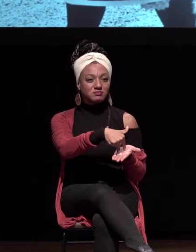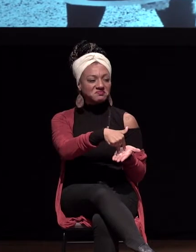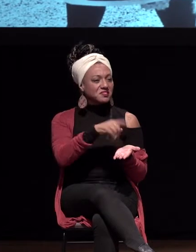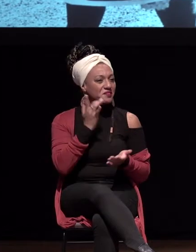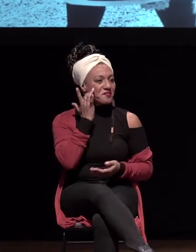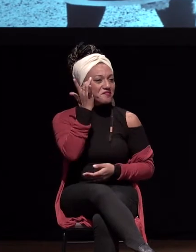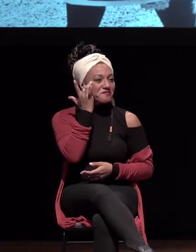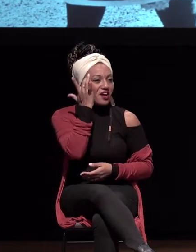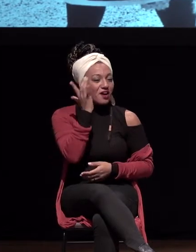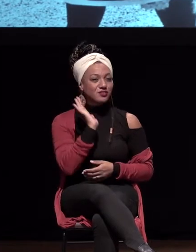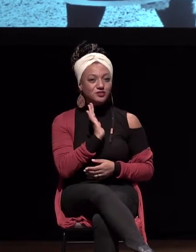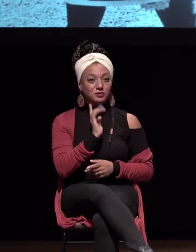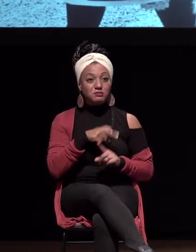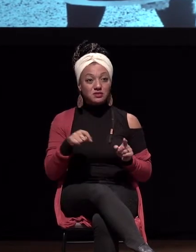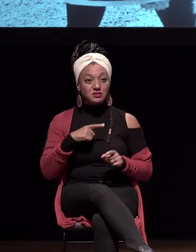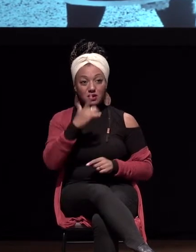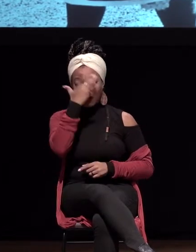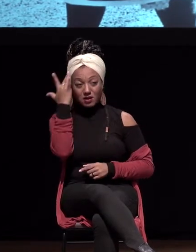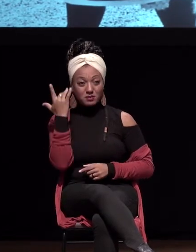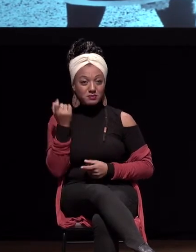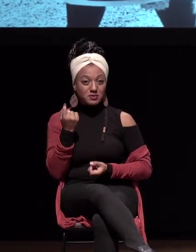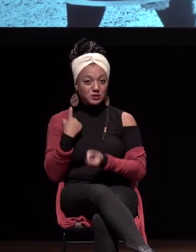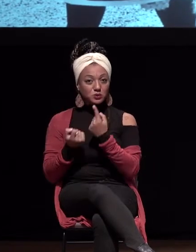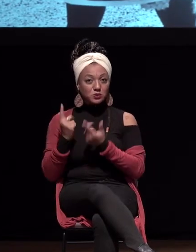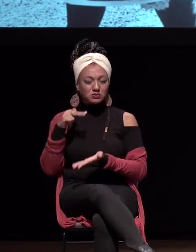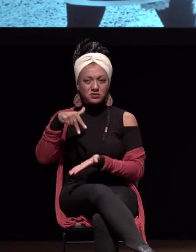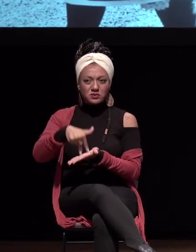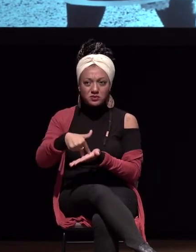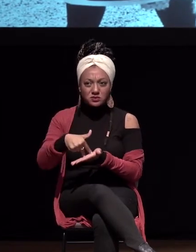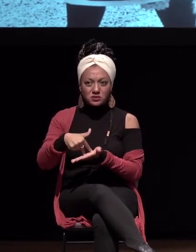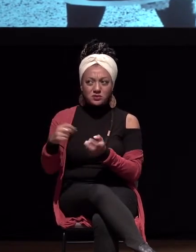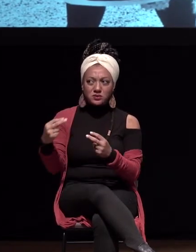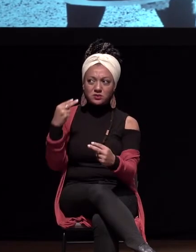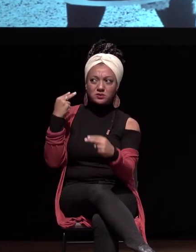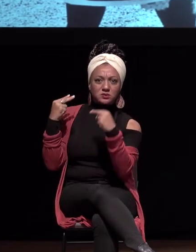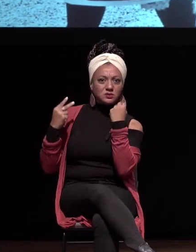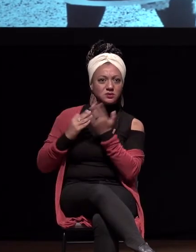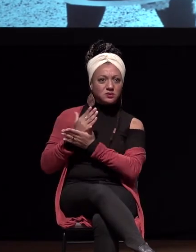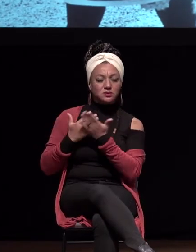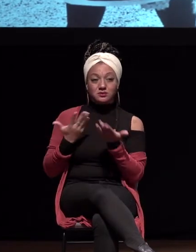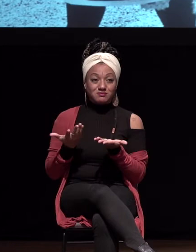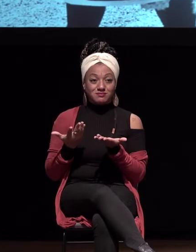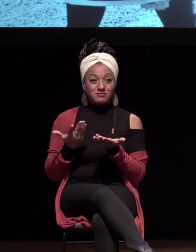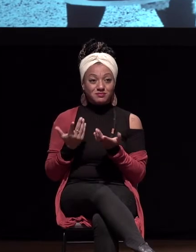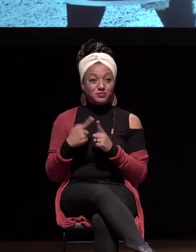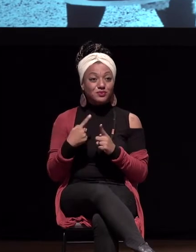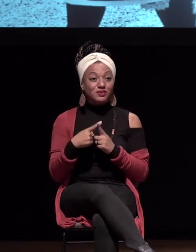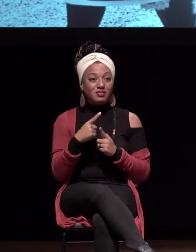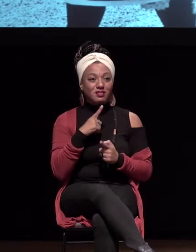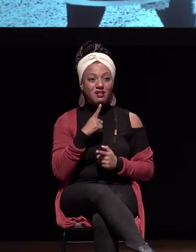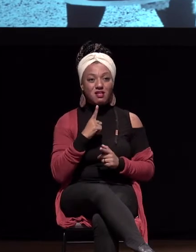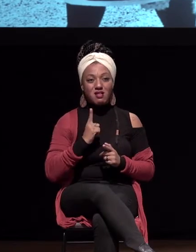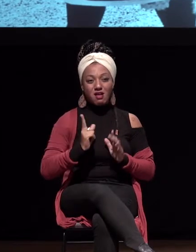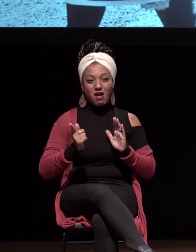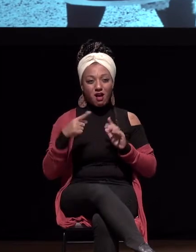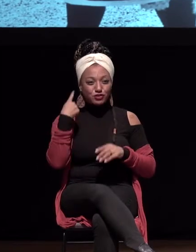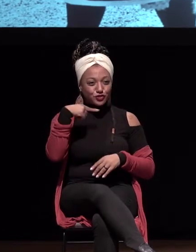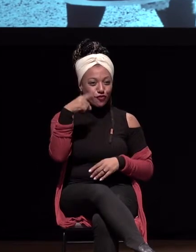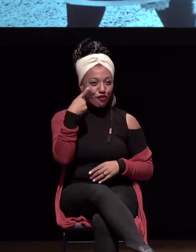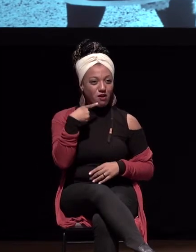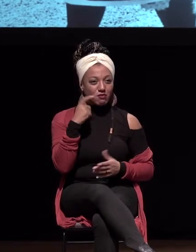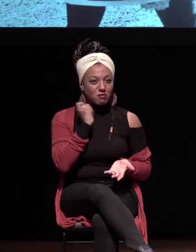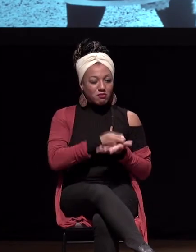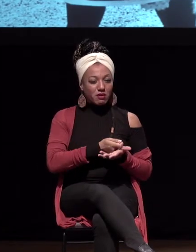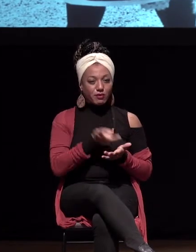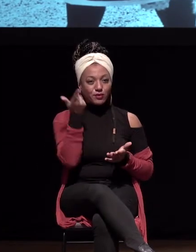não é questionado. Paga-se um bom advogado e torna-se legítima aquela ocupação. E outros são